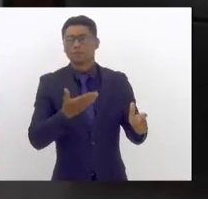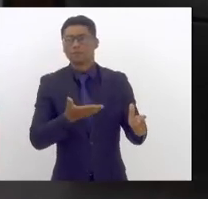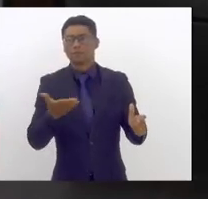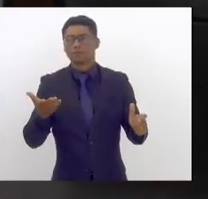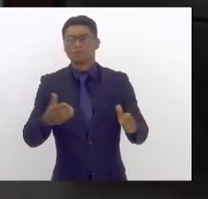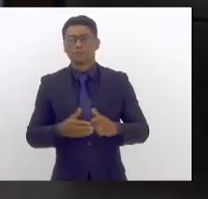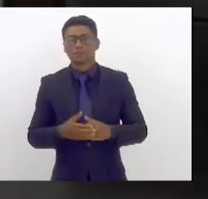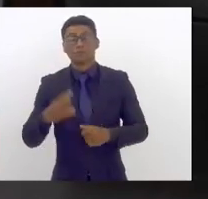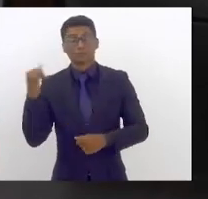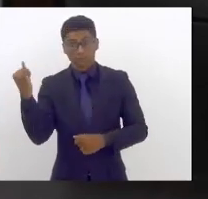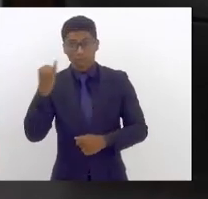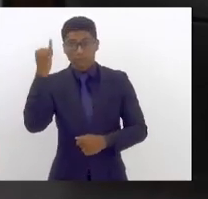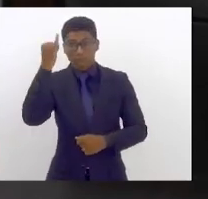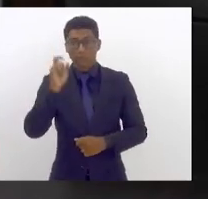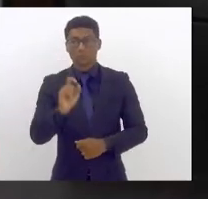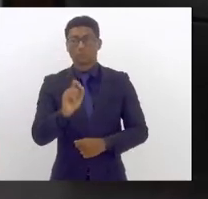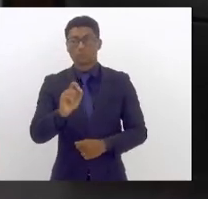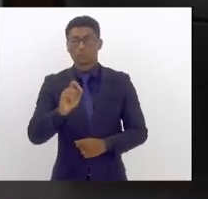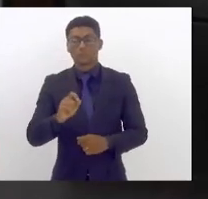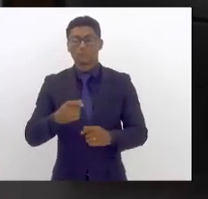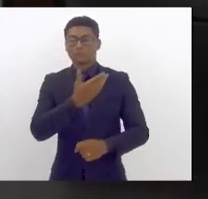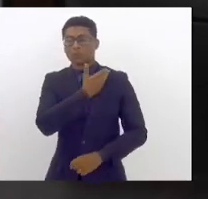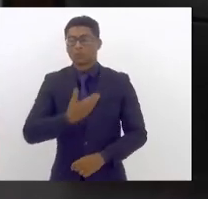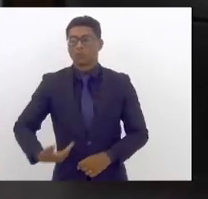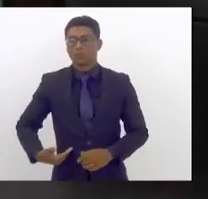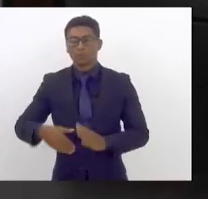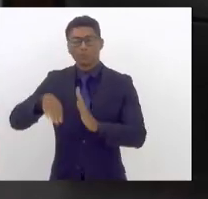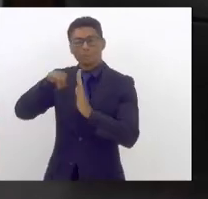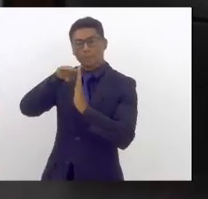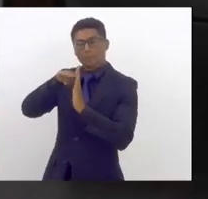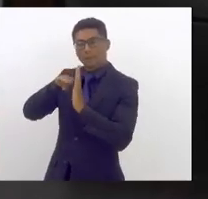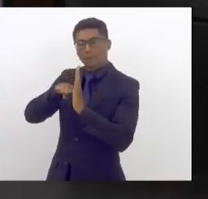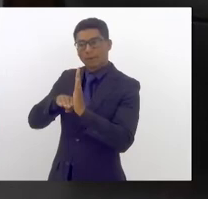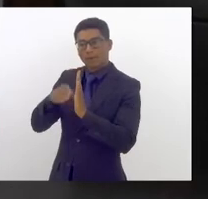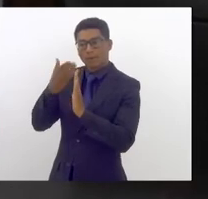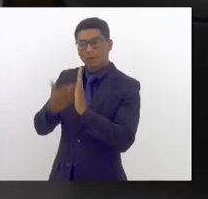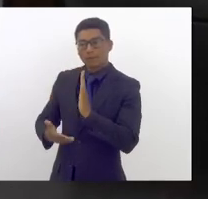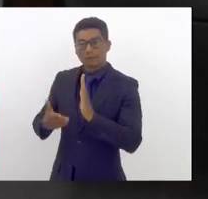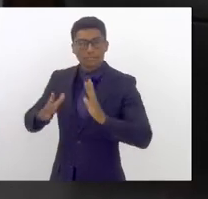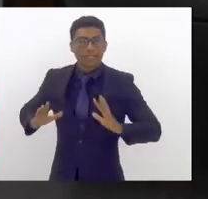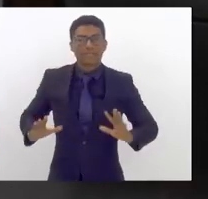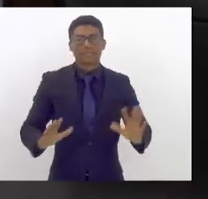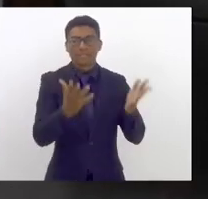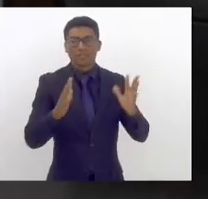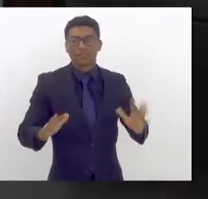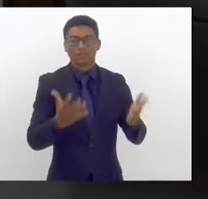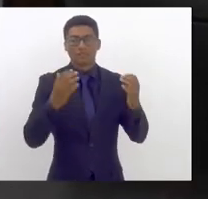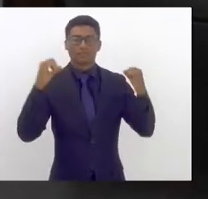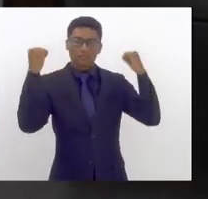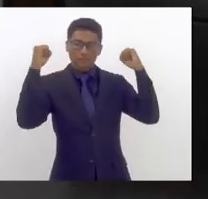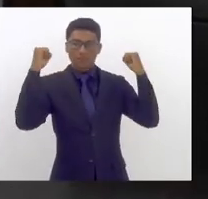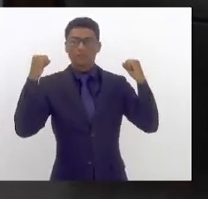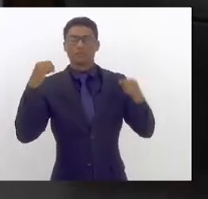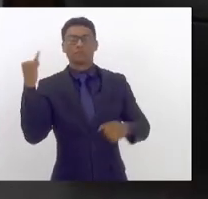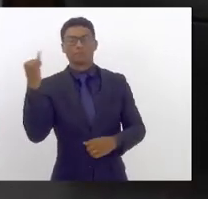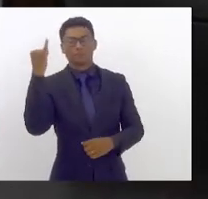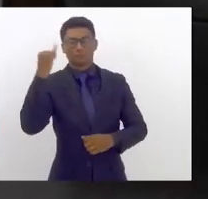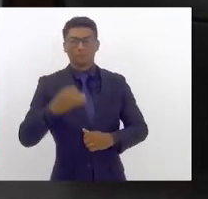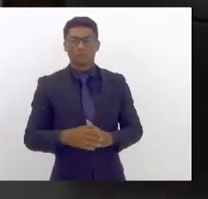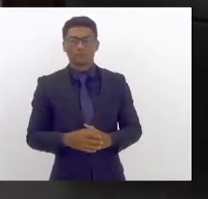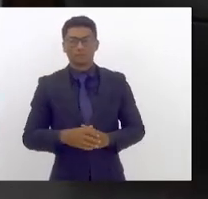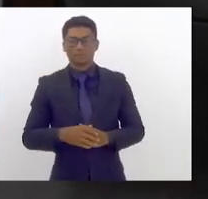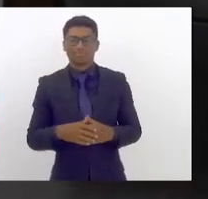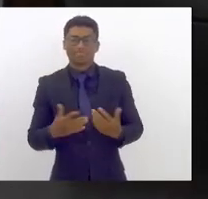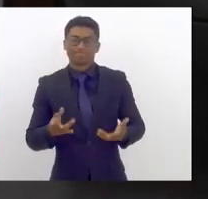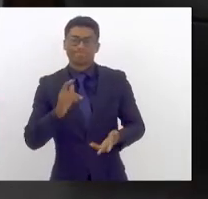os programas do governo é que incentivam as atividades físicas infelizmente nós